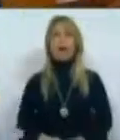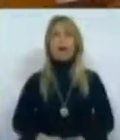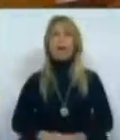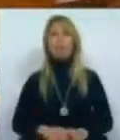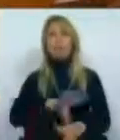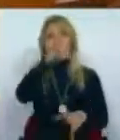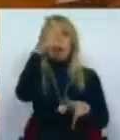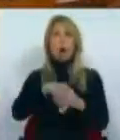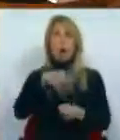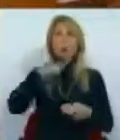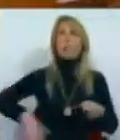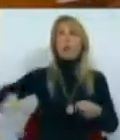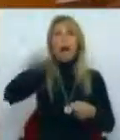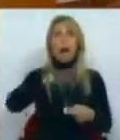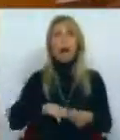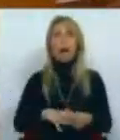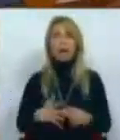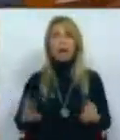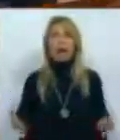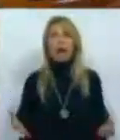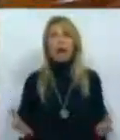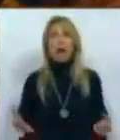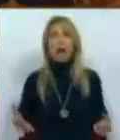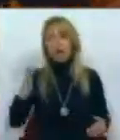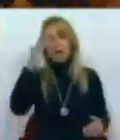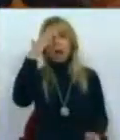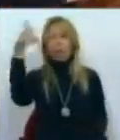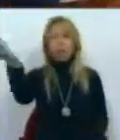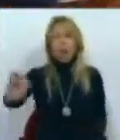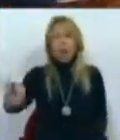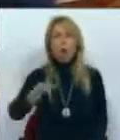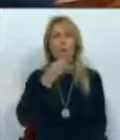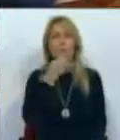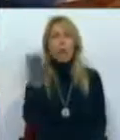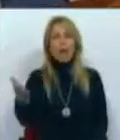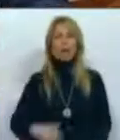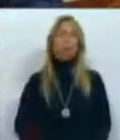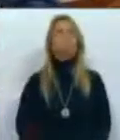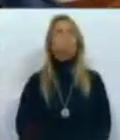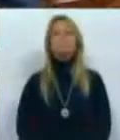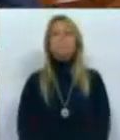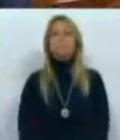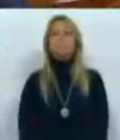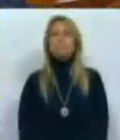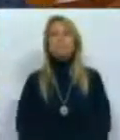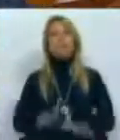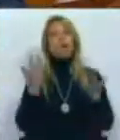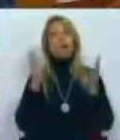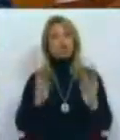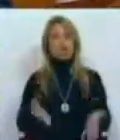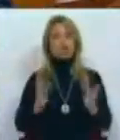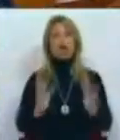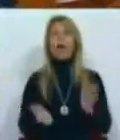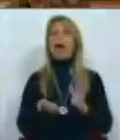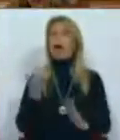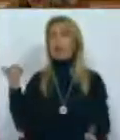para a qual não está preparado e não lhe tem capacidade sequer para se pronunciar. Já